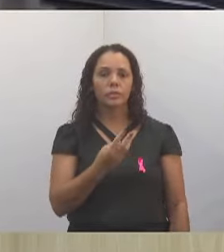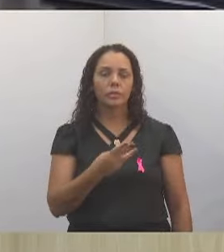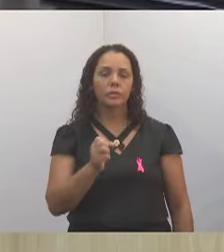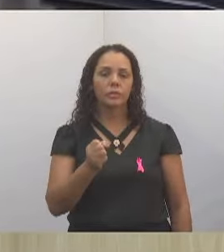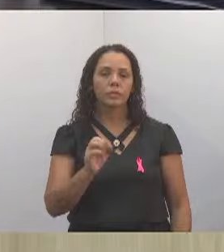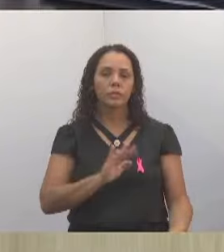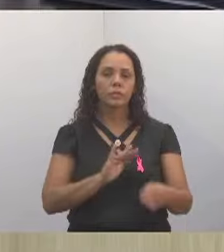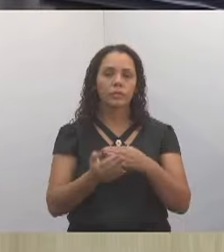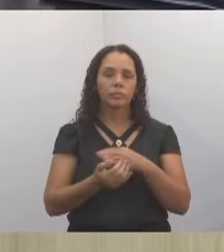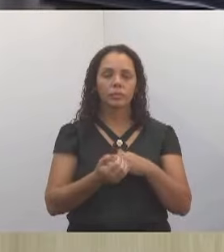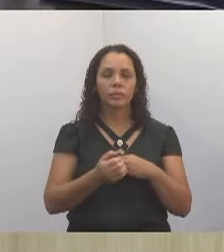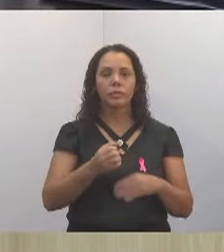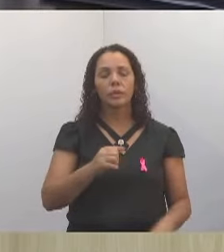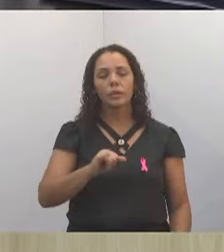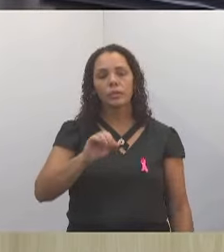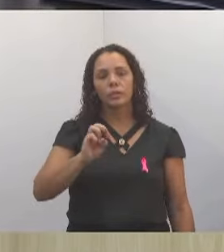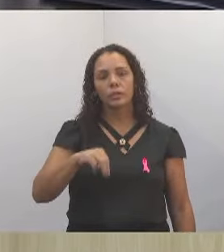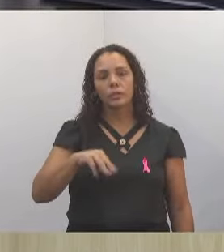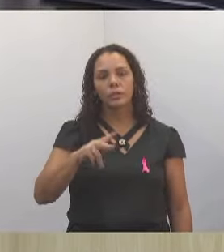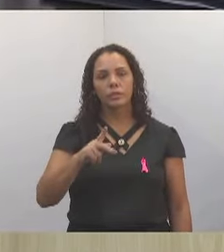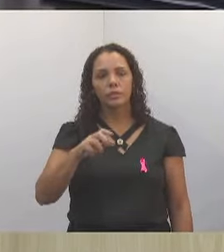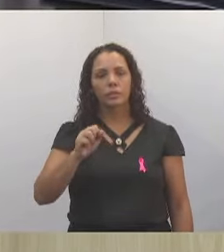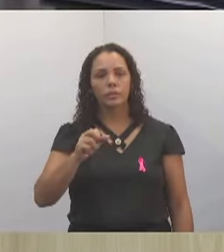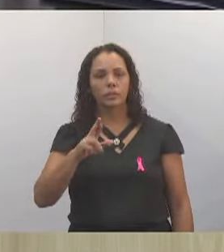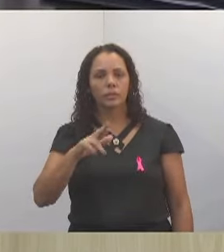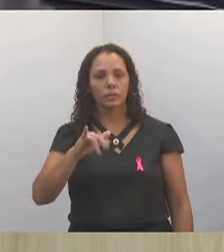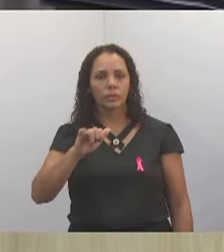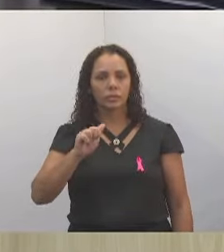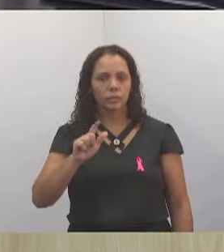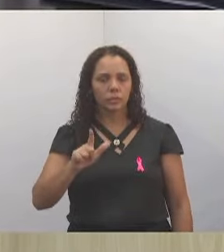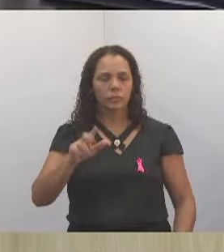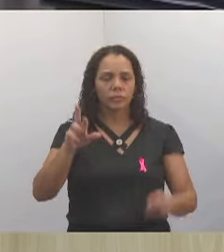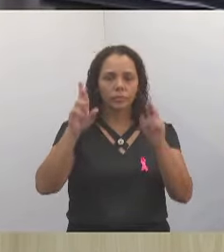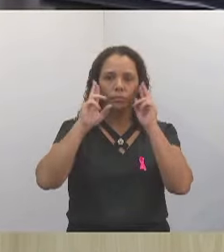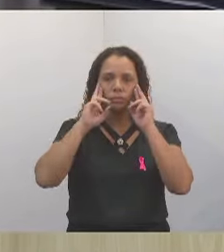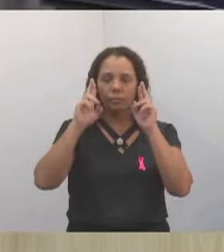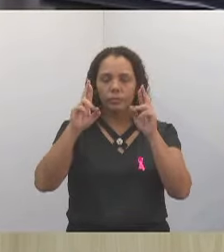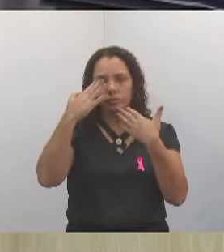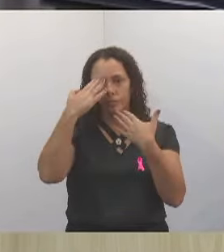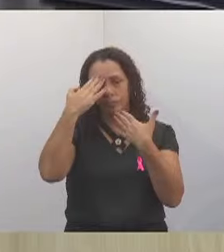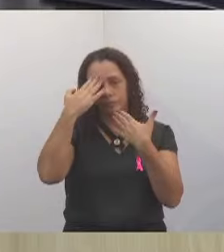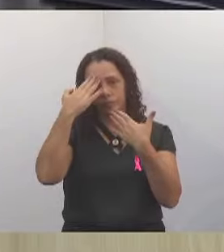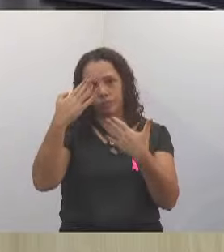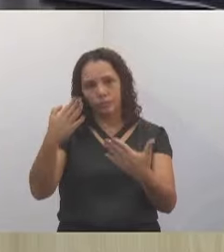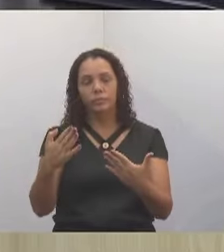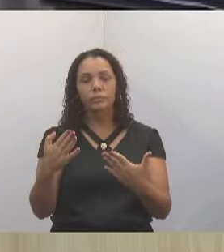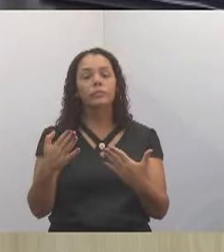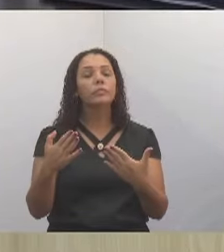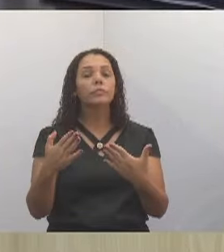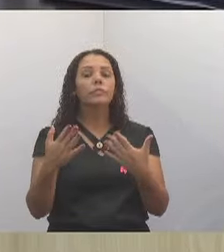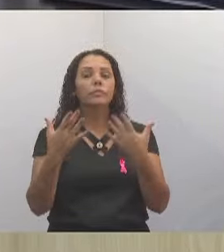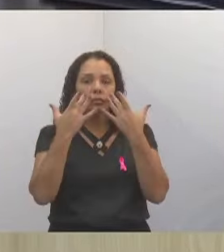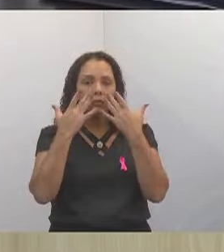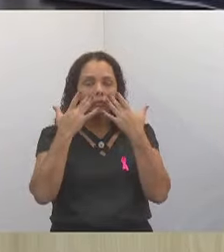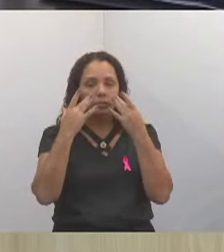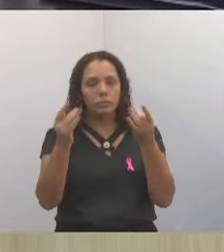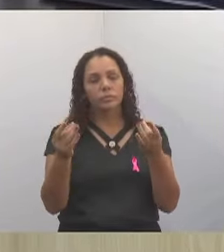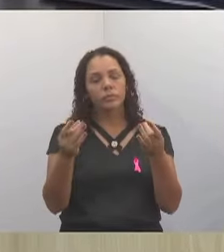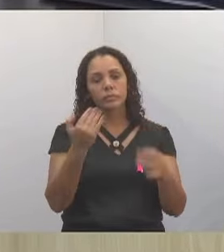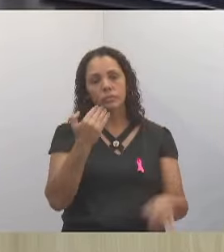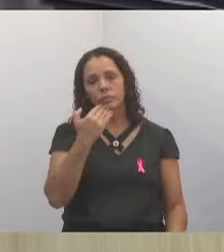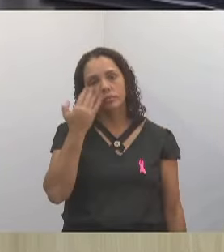no Parque Belial. Assim sendo, muito respeitosamente, recorremos à compreensão e empréstimo